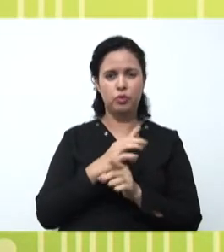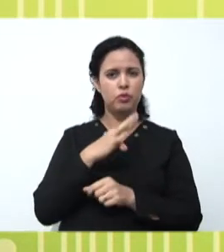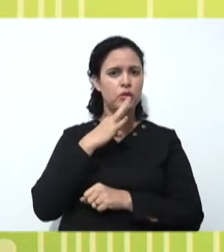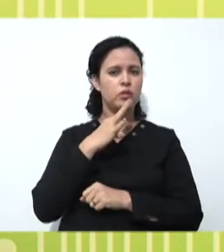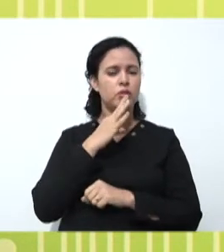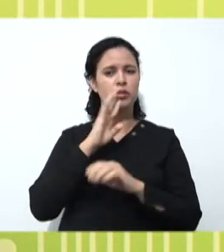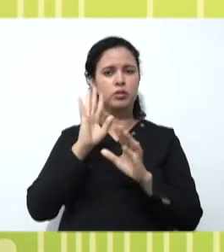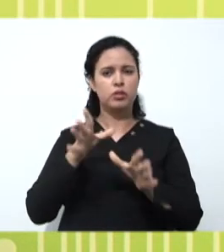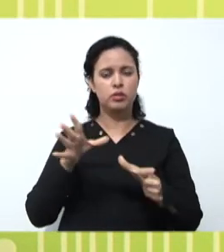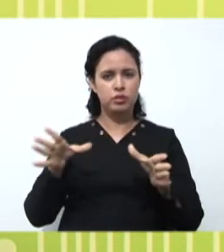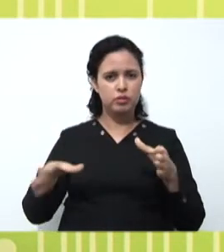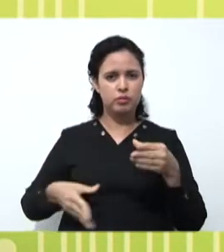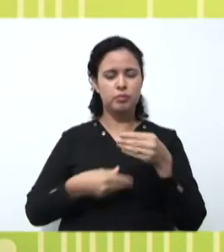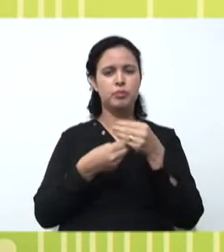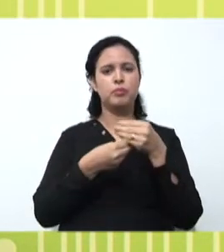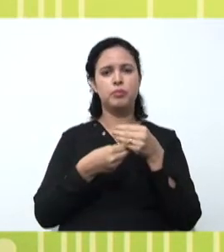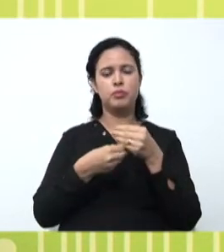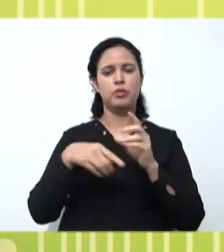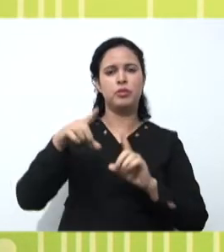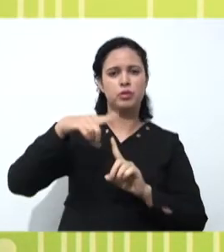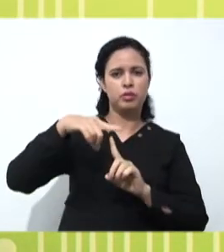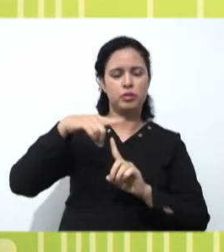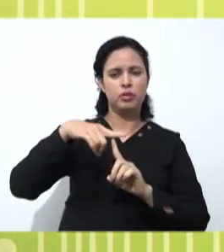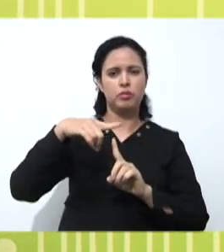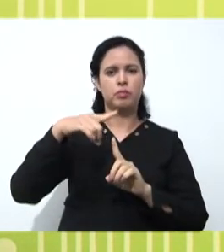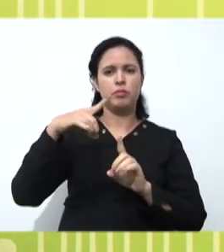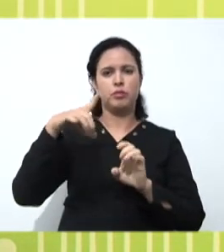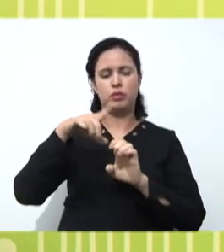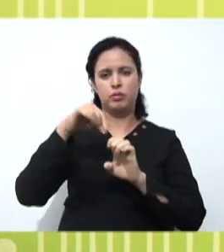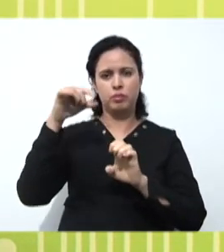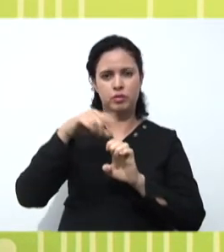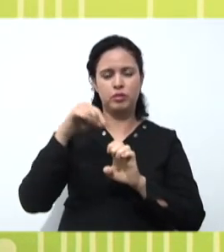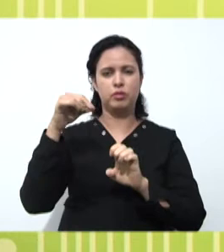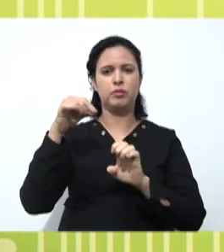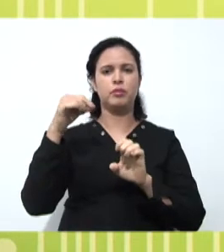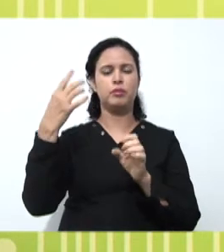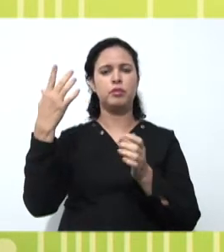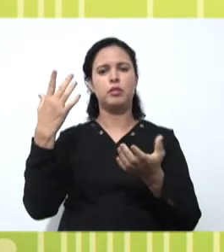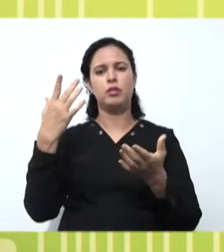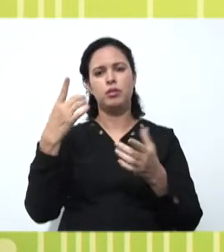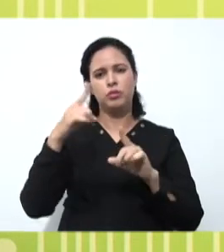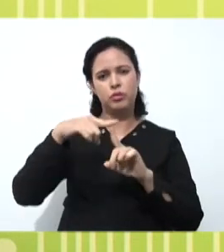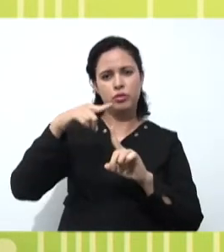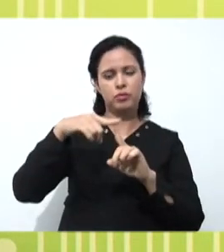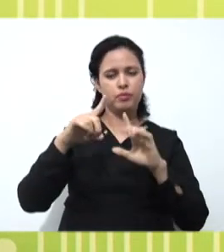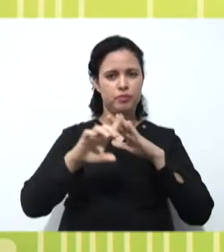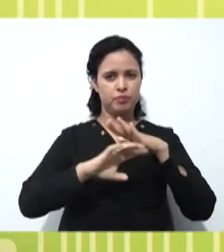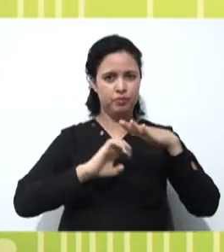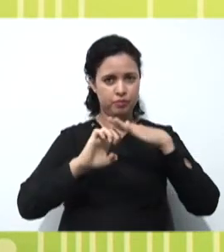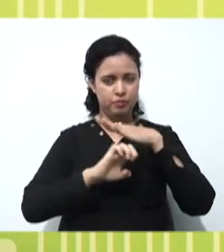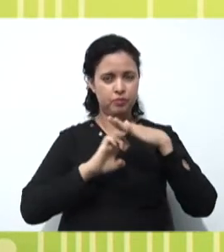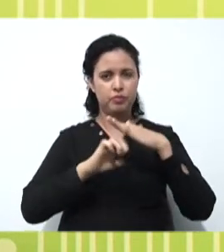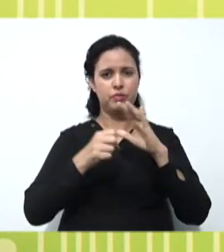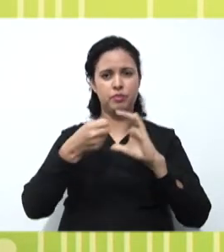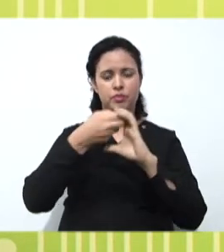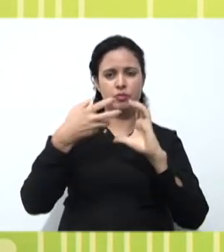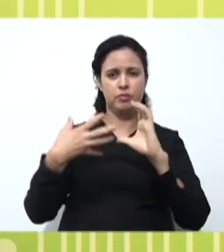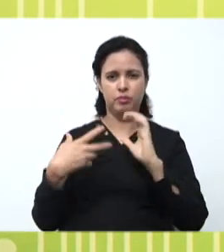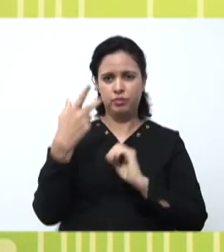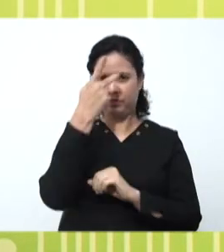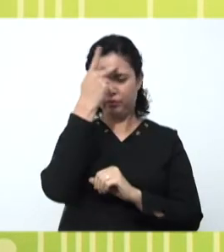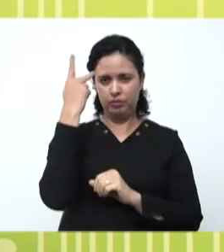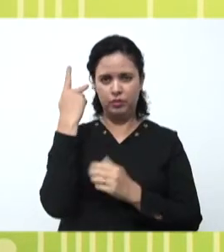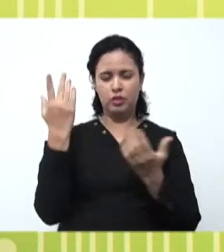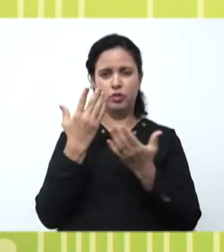que a gente teve, quais são os tipos de empreendedores, qual é o tipo de empresa, qual é então as características dessas pessoas.